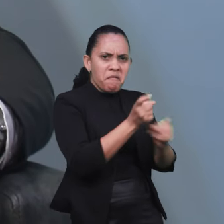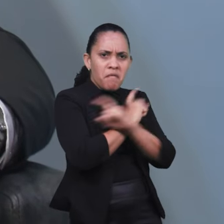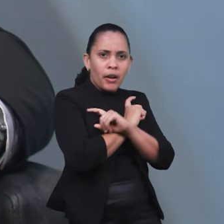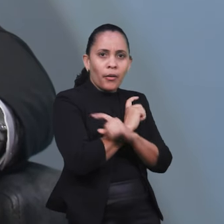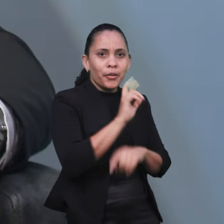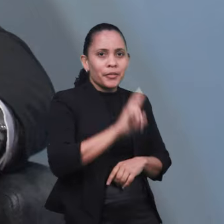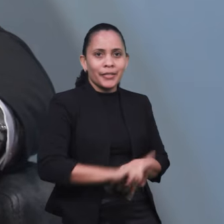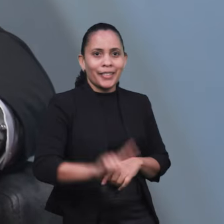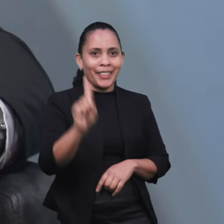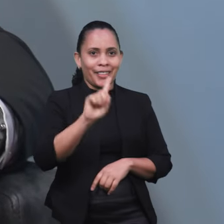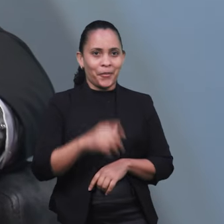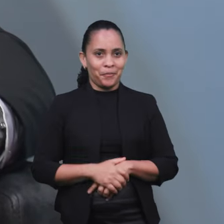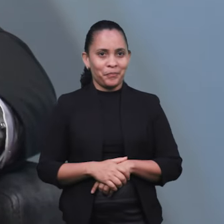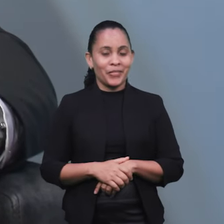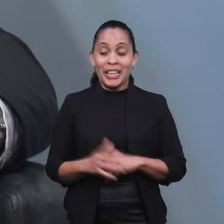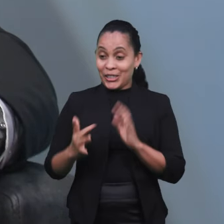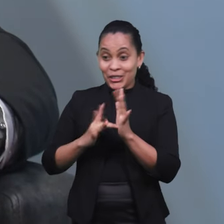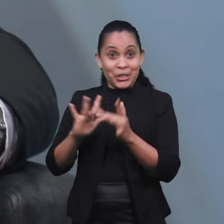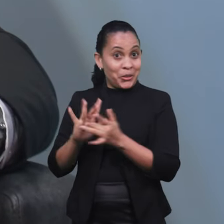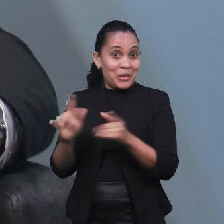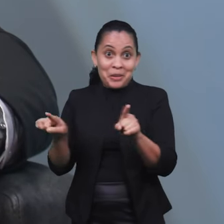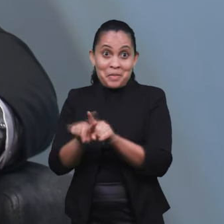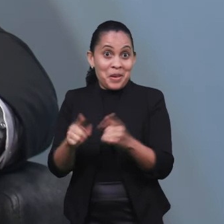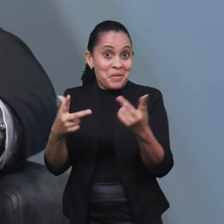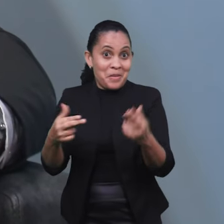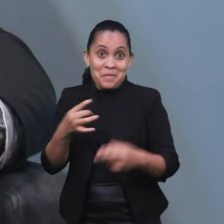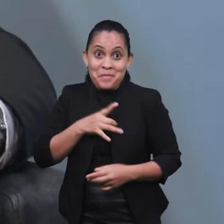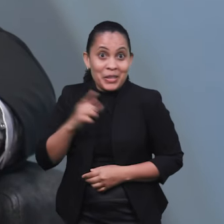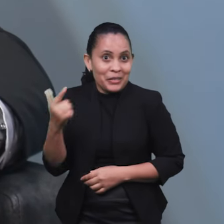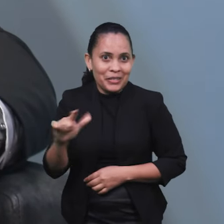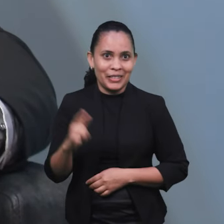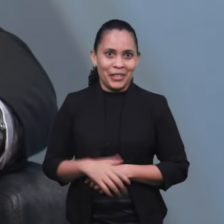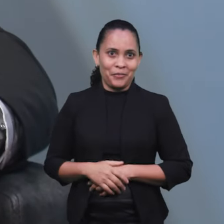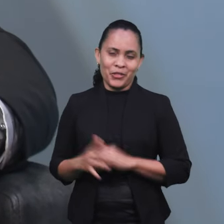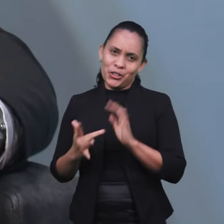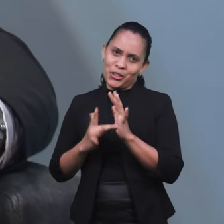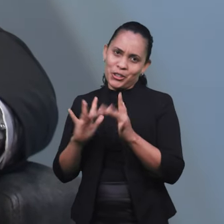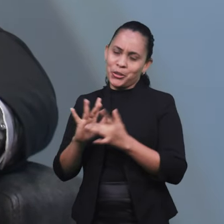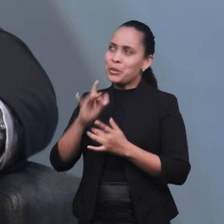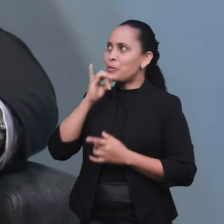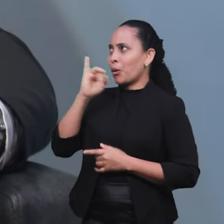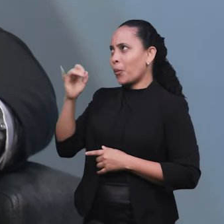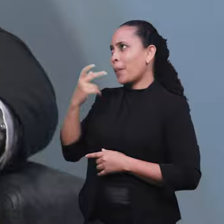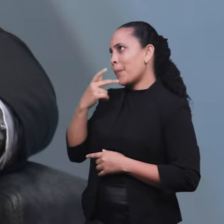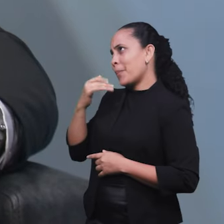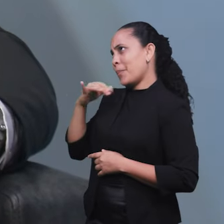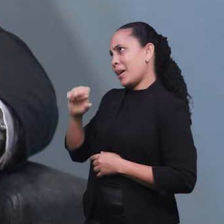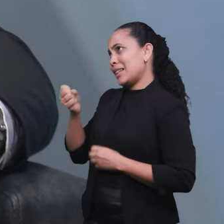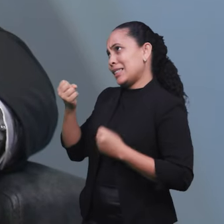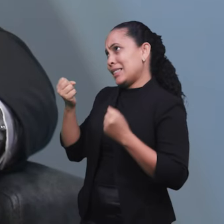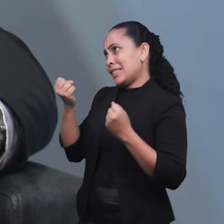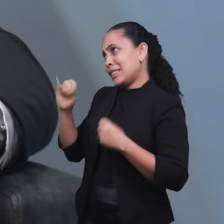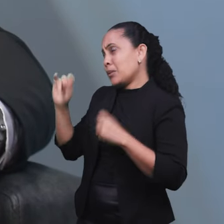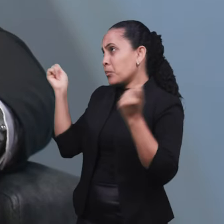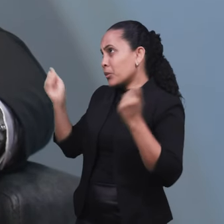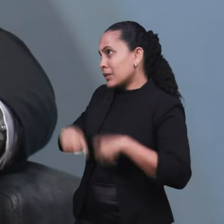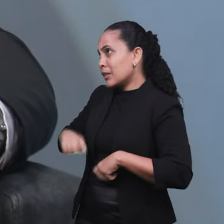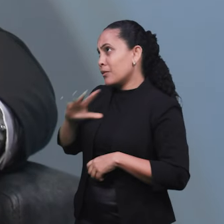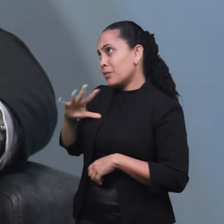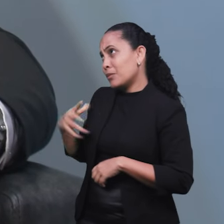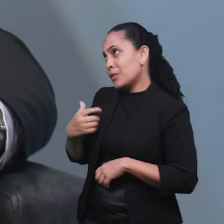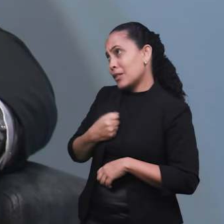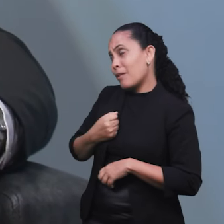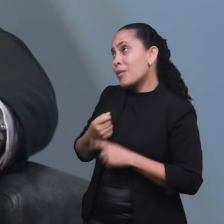no Getsêmani, Jesus diz assim, né? Se for possível, Pai, passa de mim este cálice, mas todavia